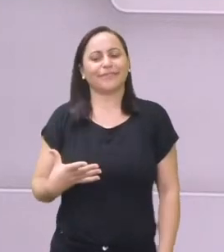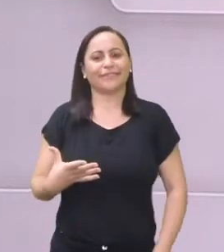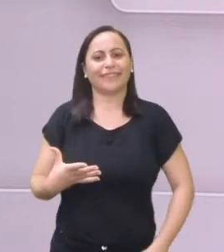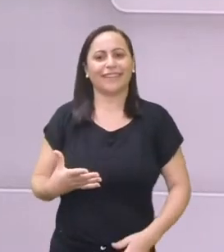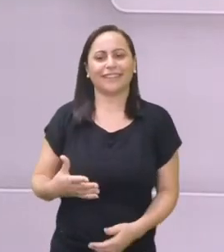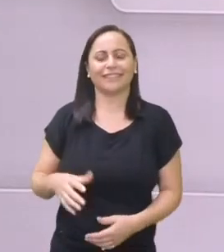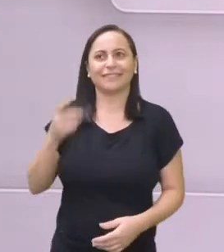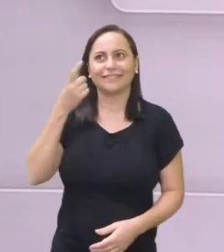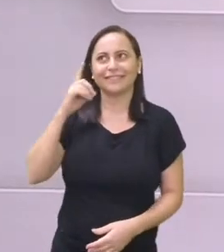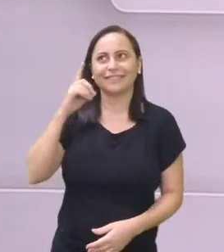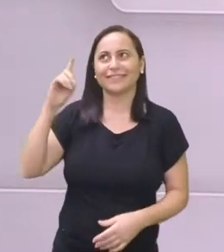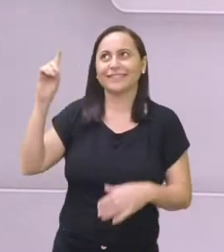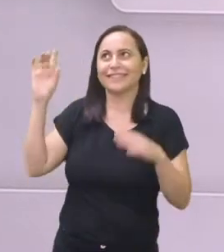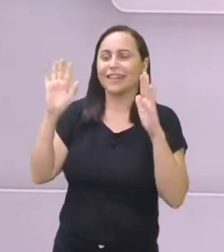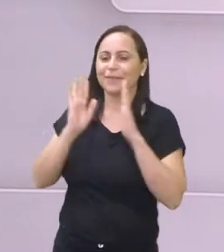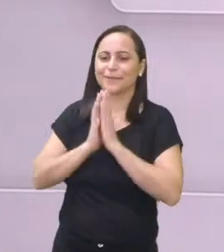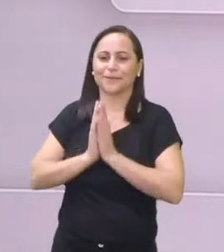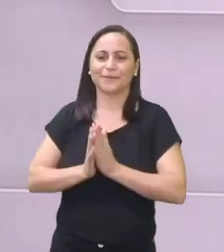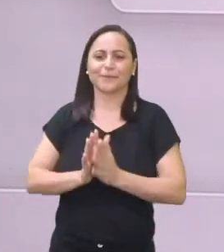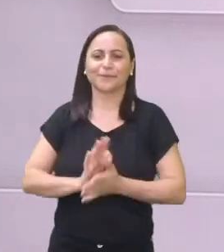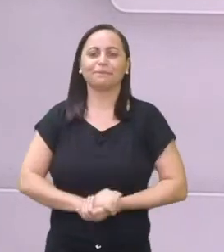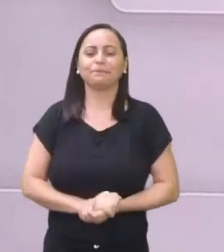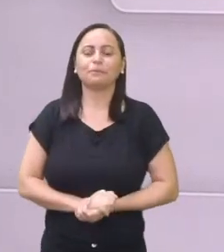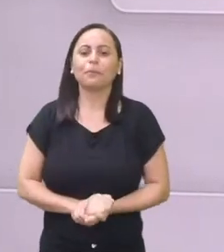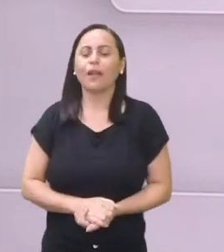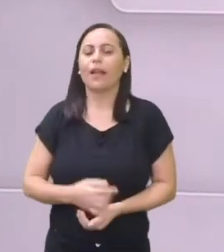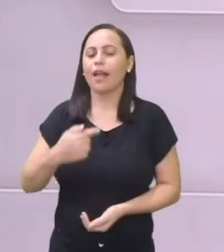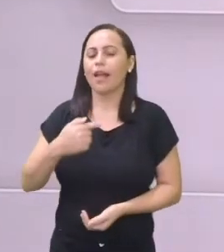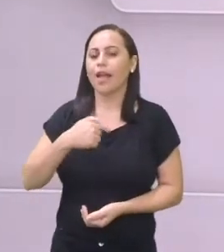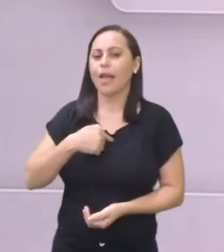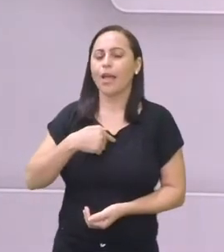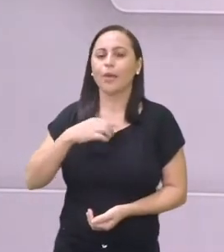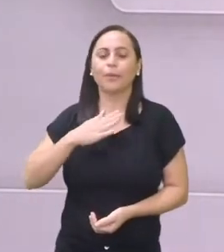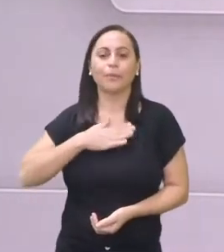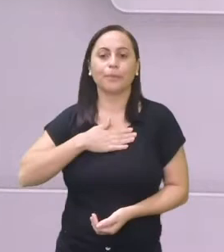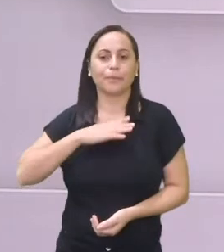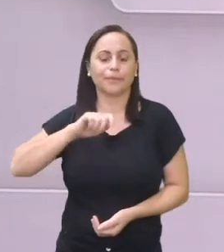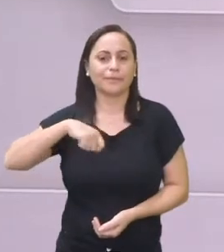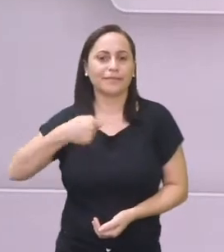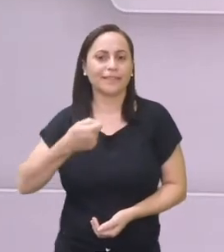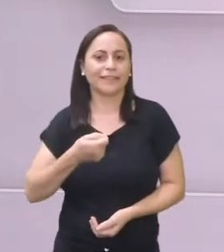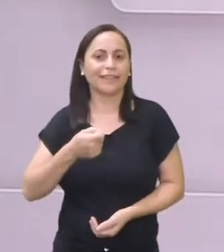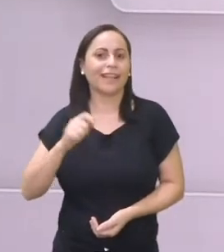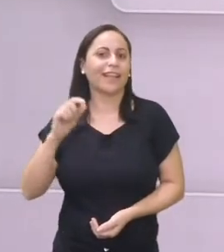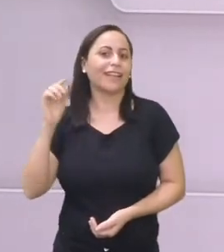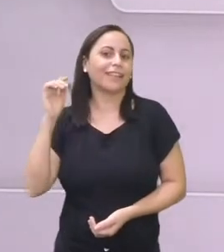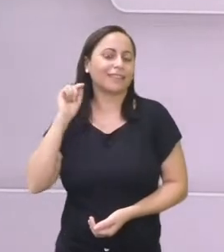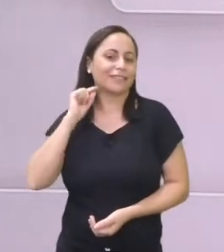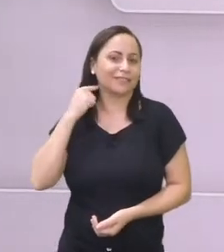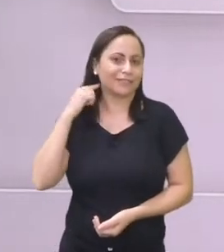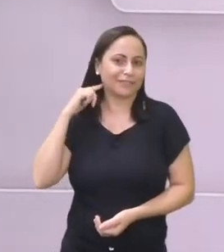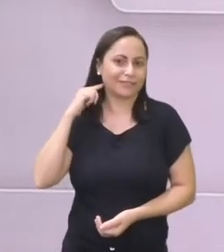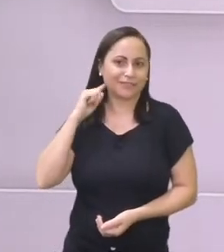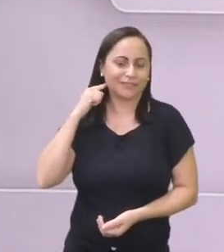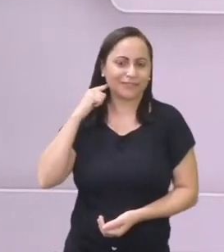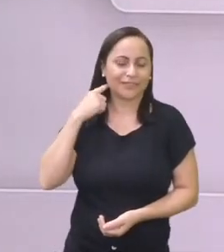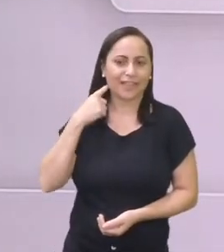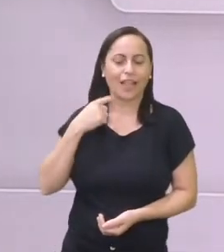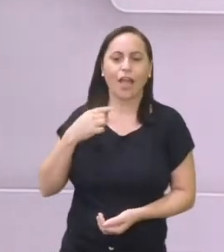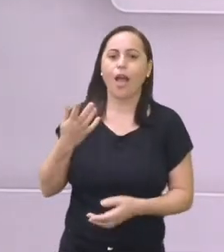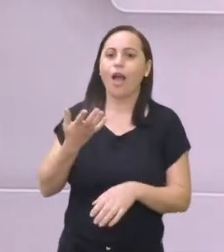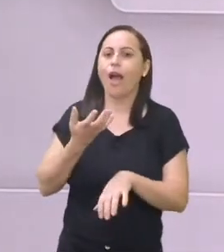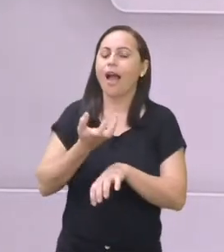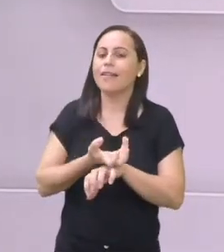bem, graças a Deus. Bom, eu sou a professora Andresa Amorim e trago para vocês hoje mais uma aula de